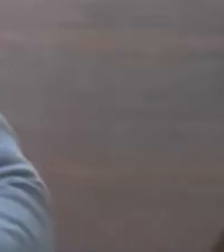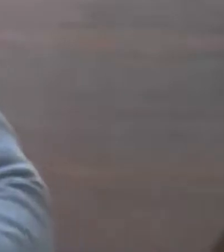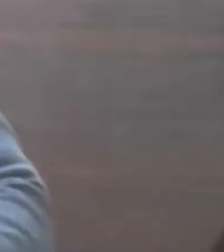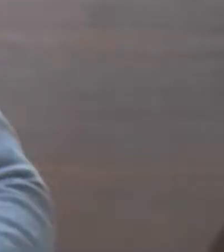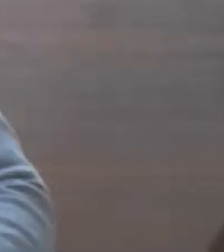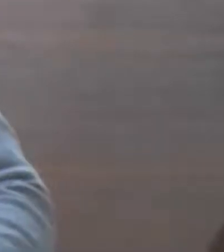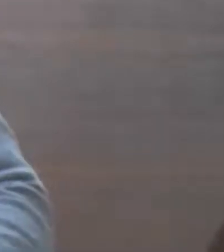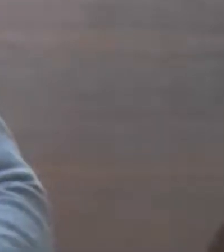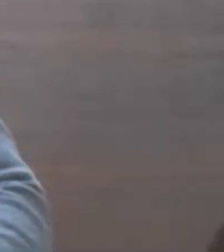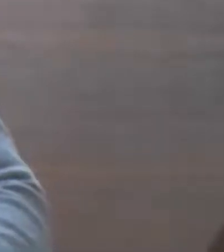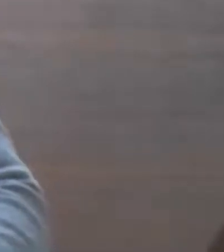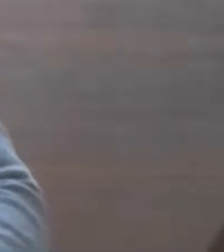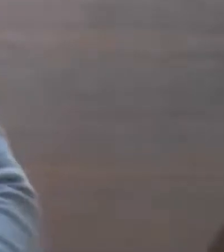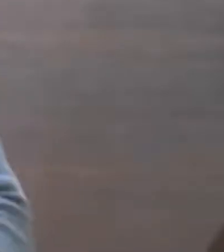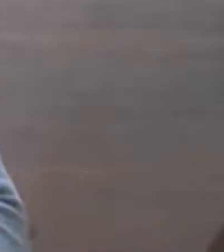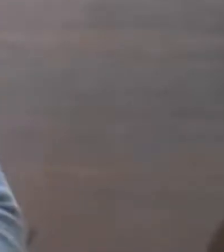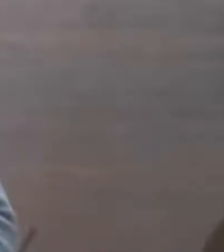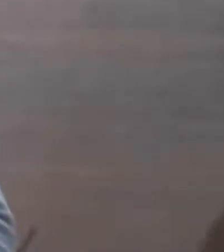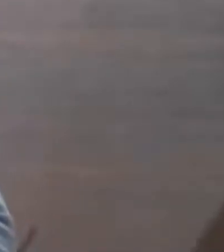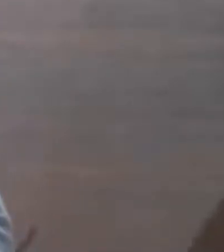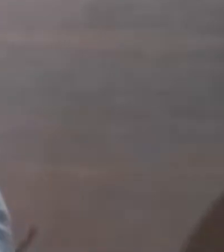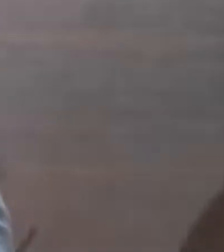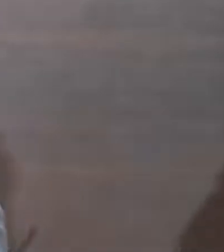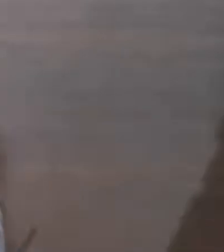capítulo 6.